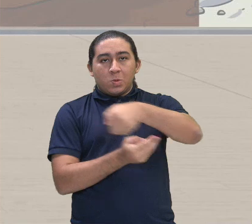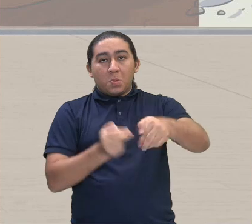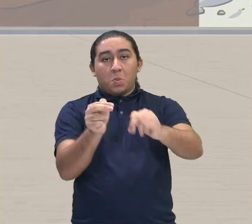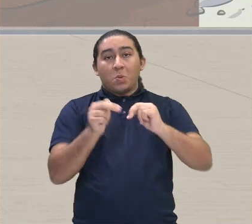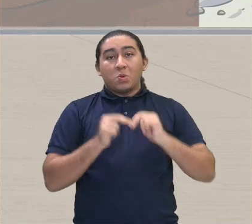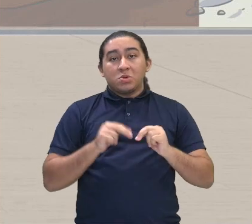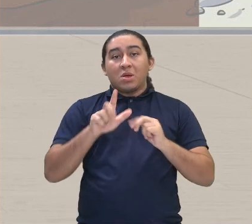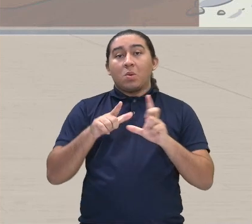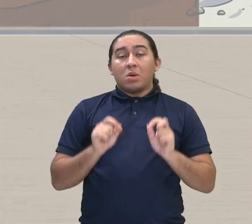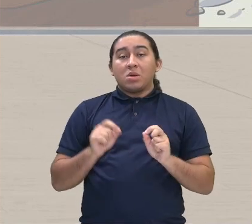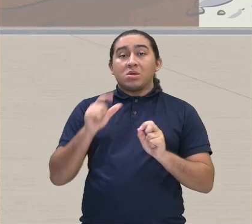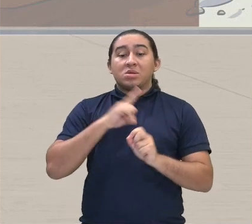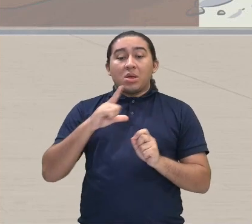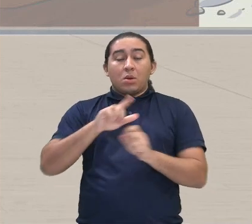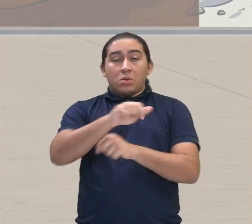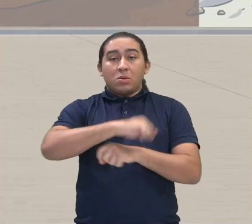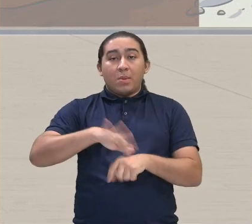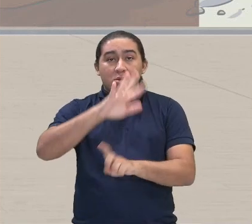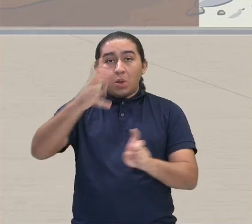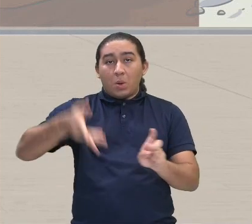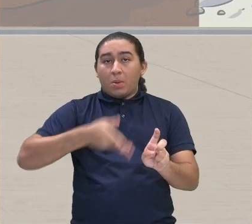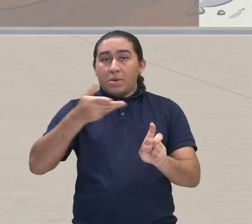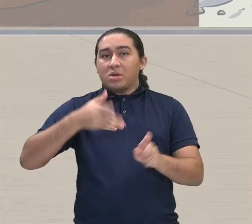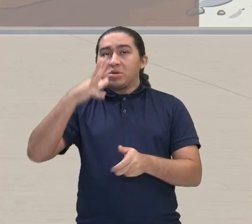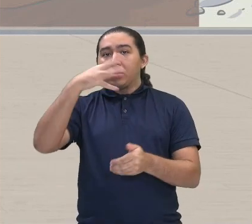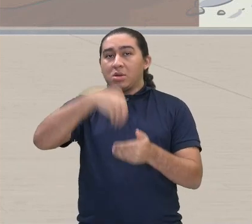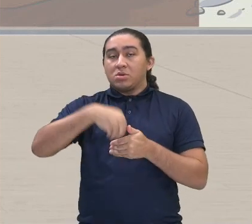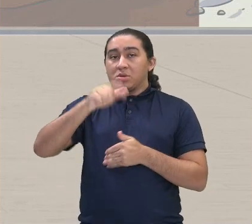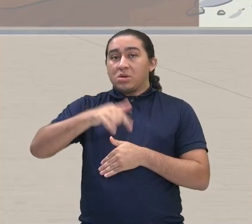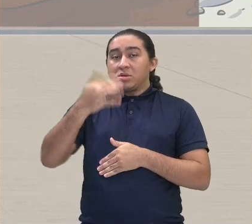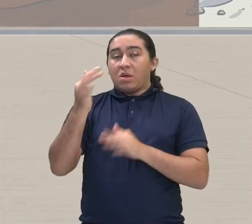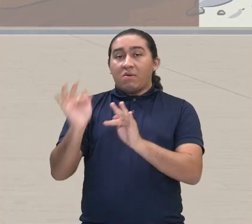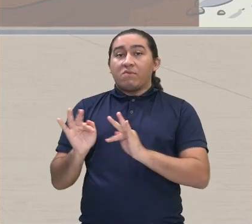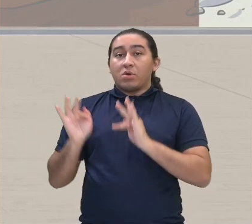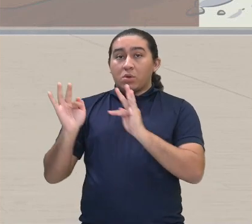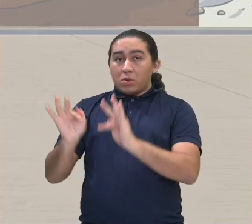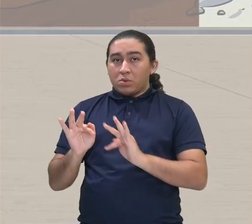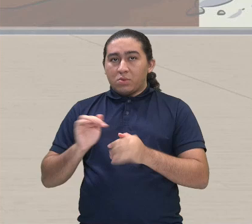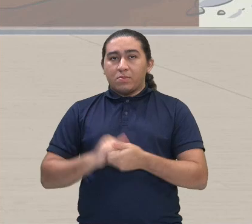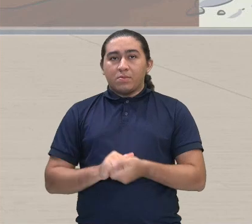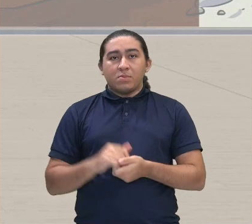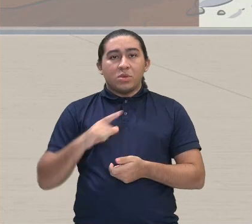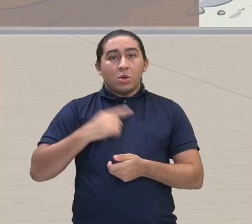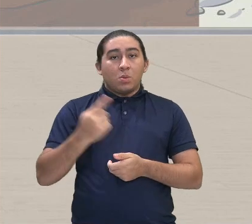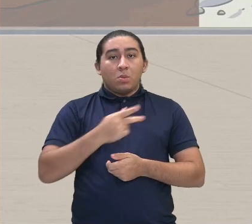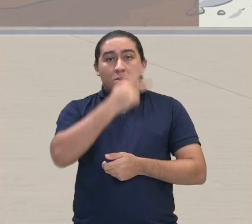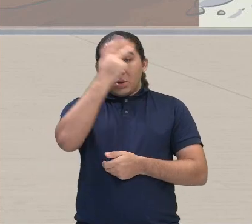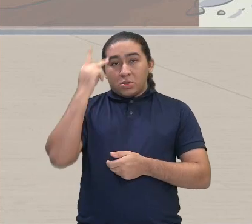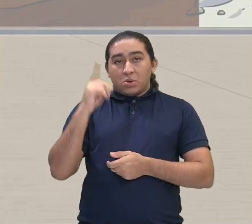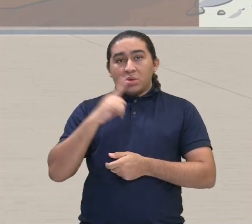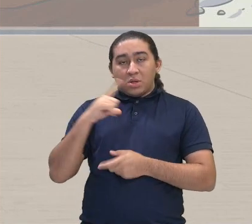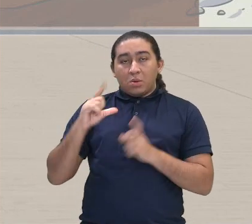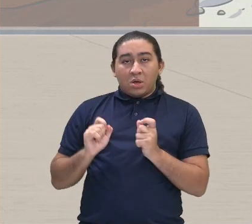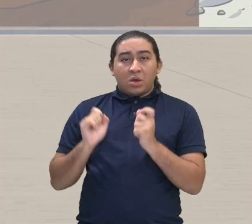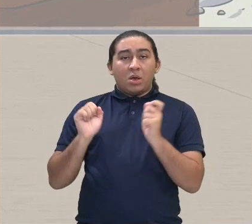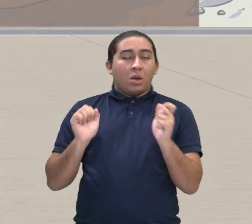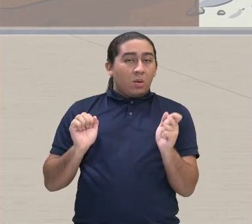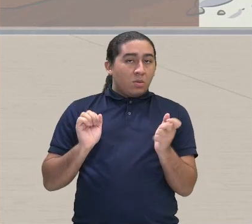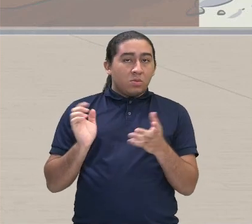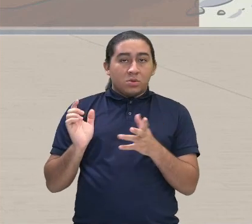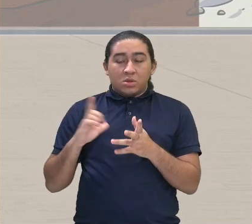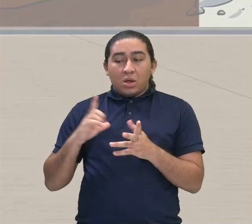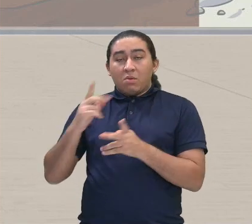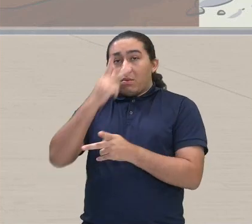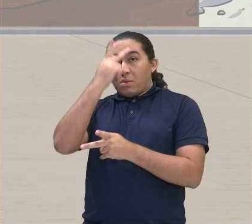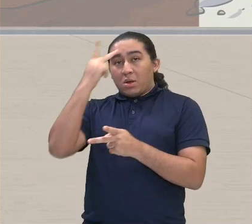chamada cerimônia de homenagem dentro desse mundo feudal, onde o senhor vai ali receber aqueles servos e há aquela